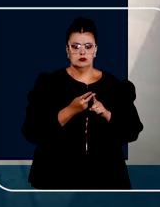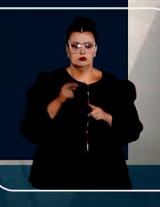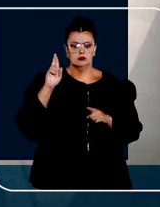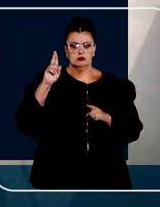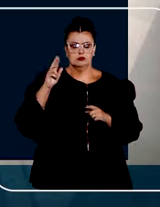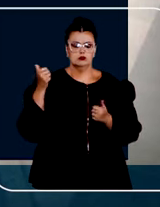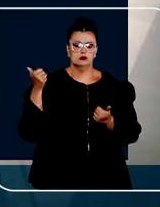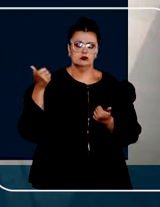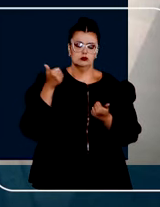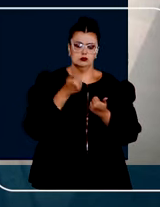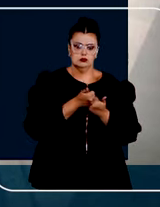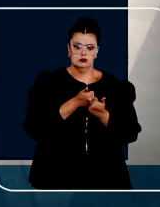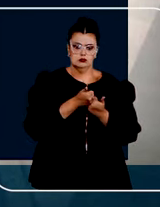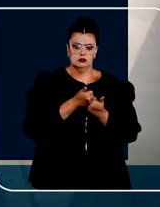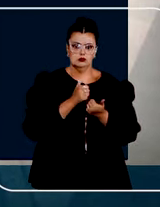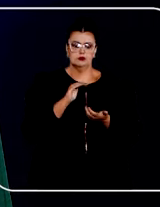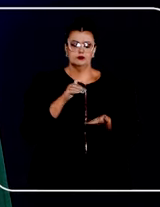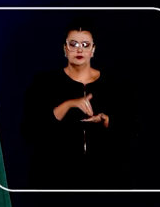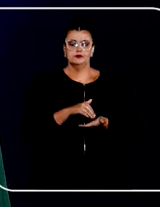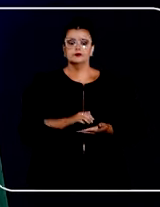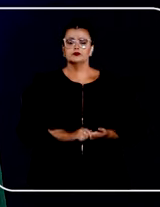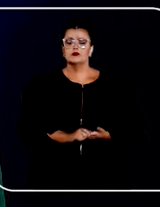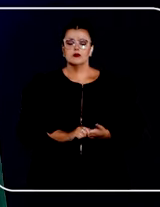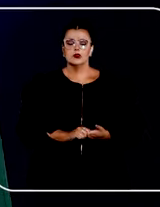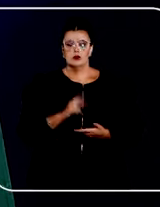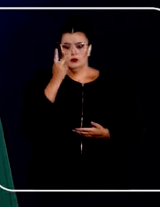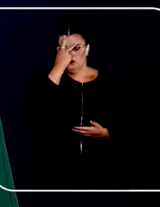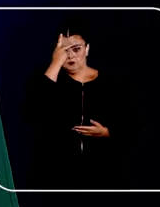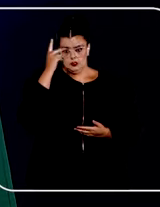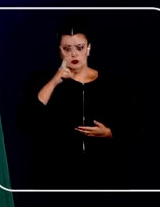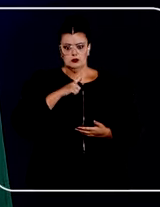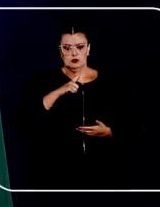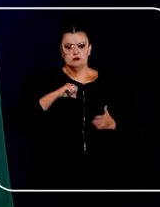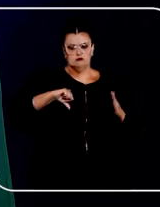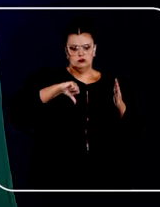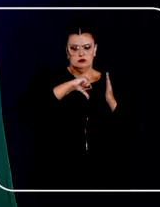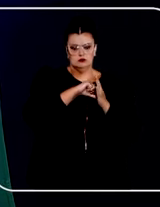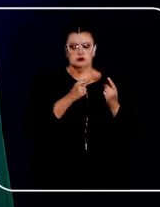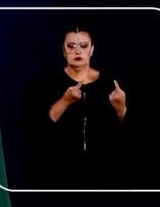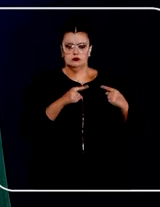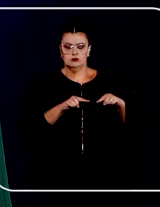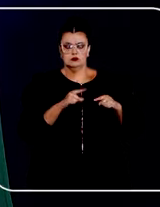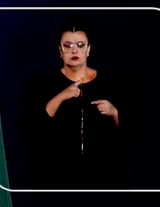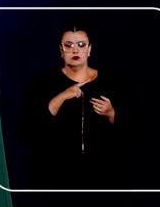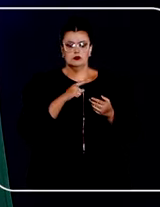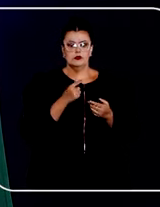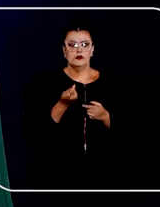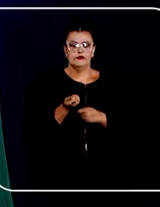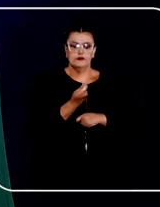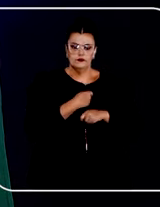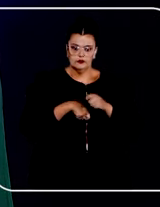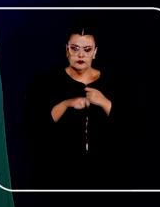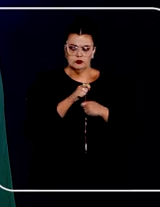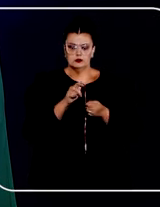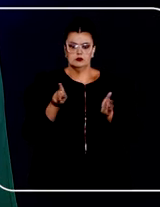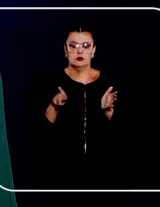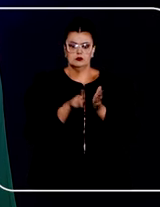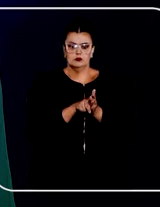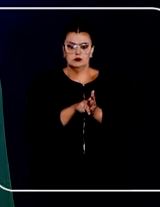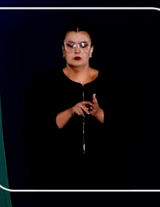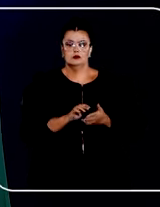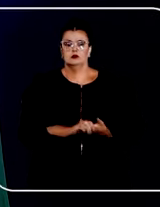herdeiros até o limite da herança quando alguém é condenado por um crime pode ser estabelecido do valor mínimo de